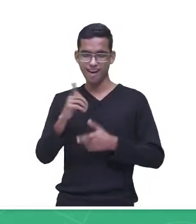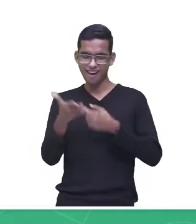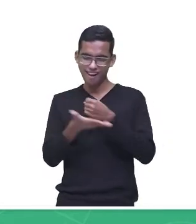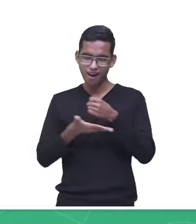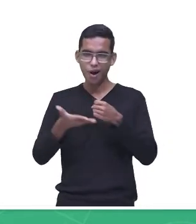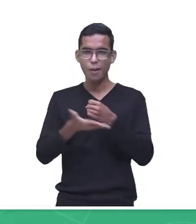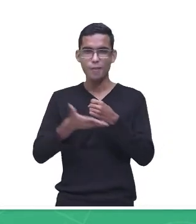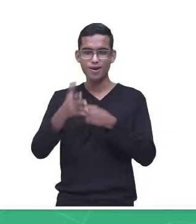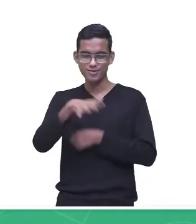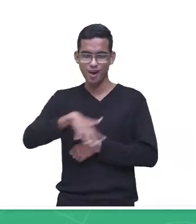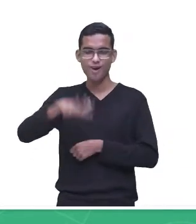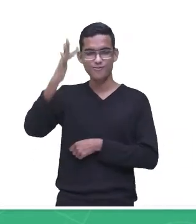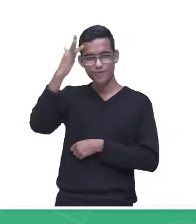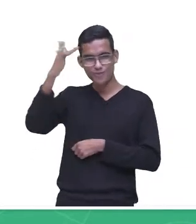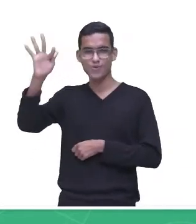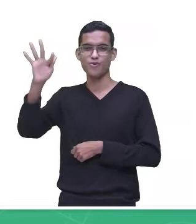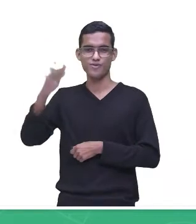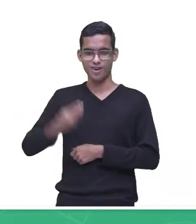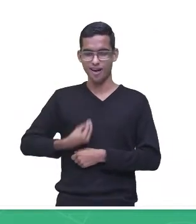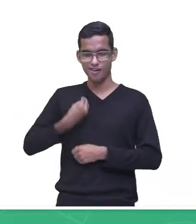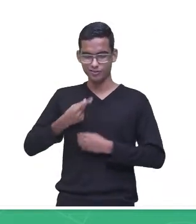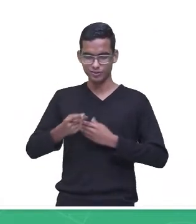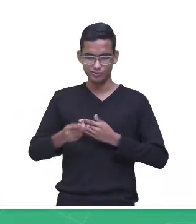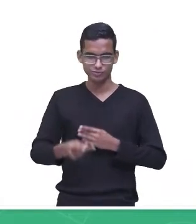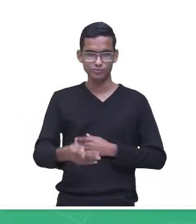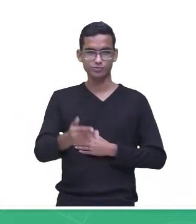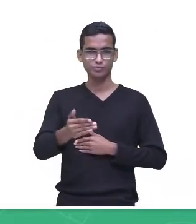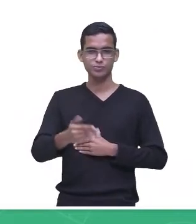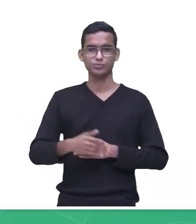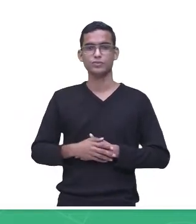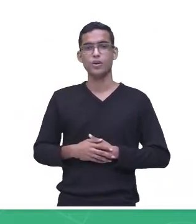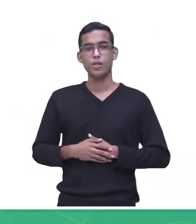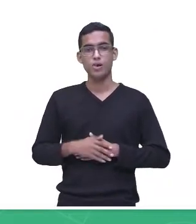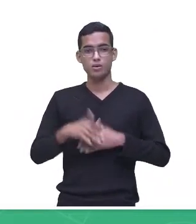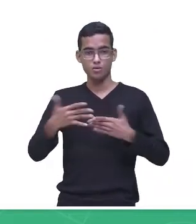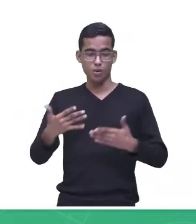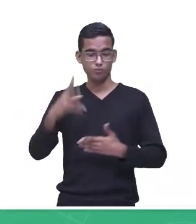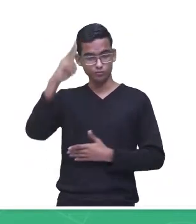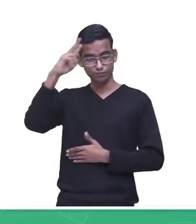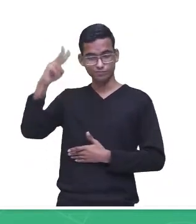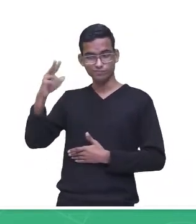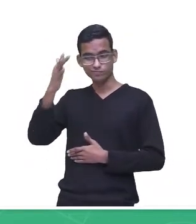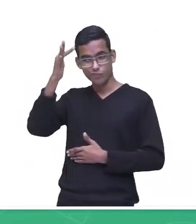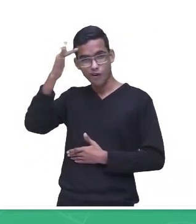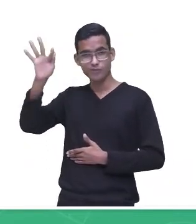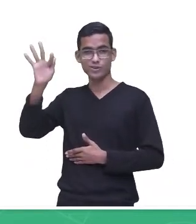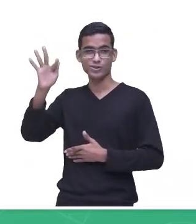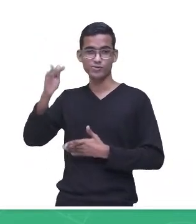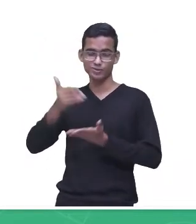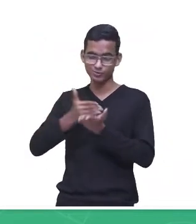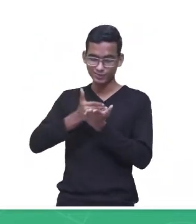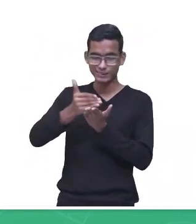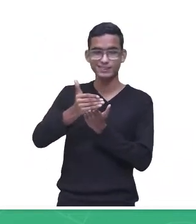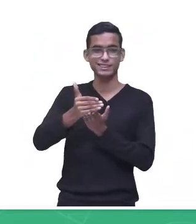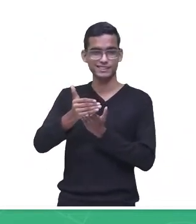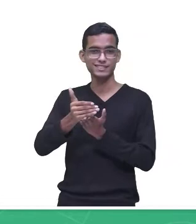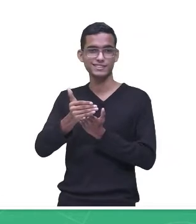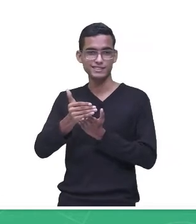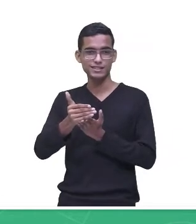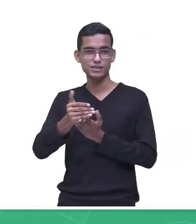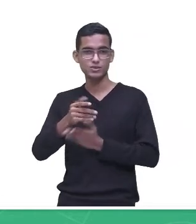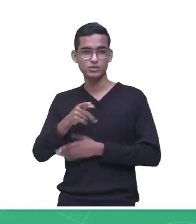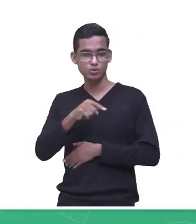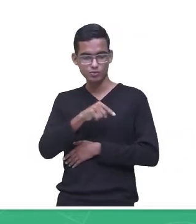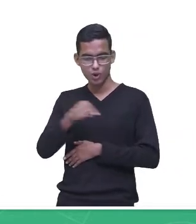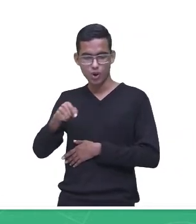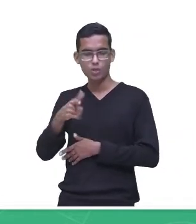resto da vida de vocês na filosofia. A história da filosofia, ela vai ser contada a partir daí também, direto. Nós vamos chegar na Idade